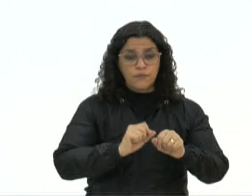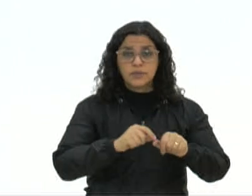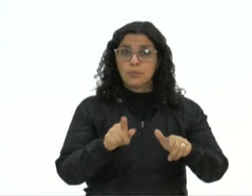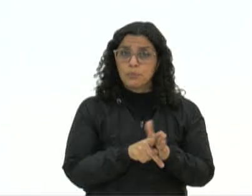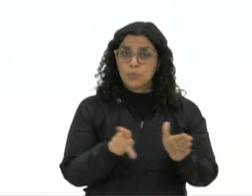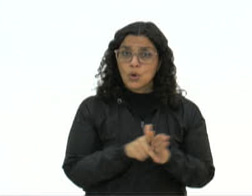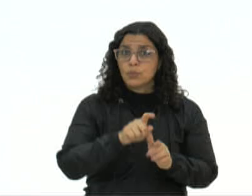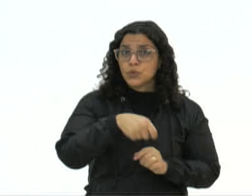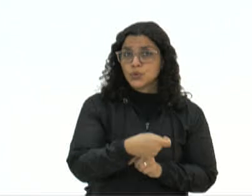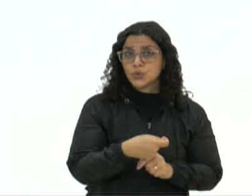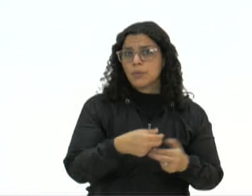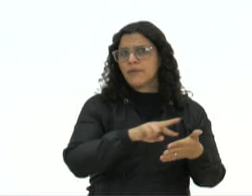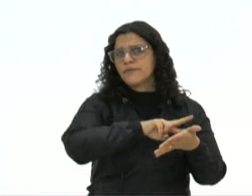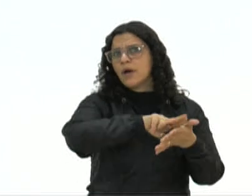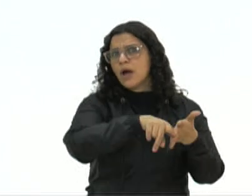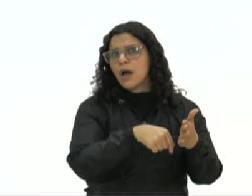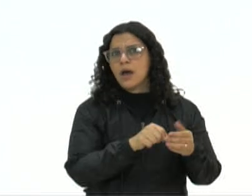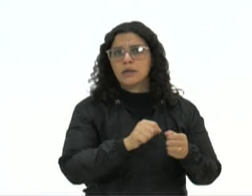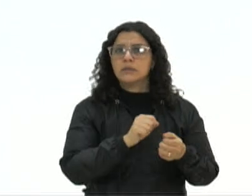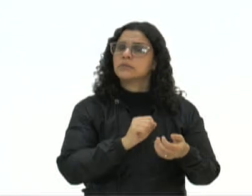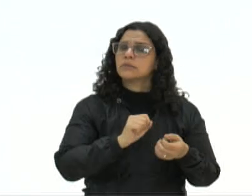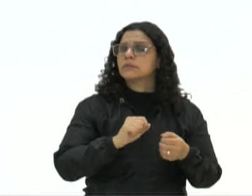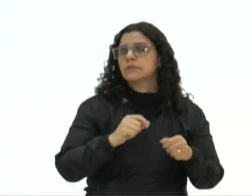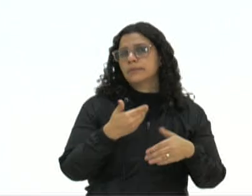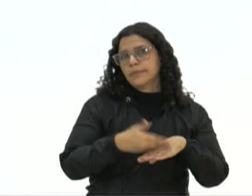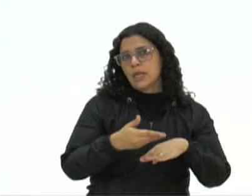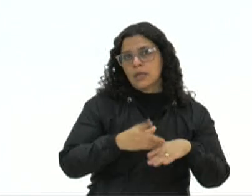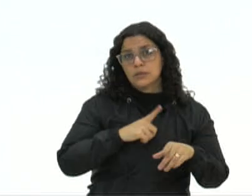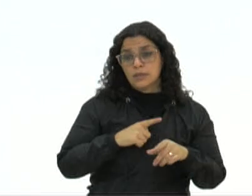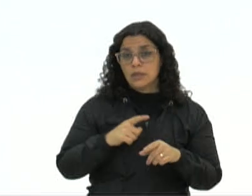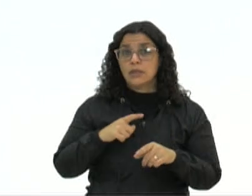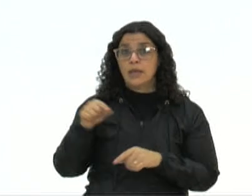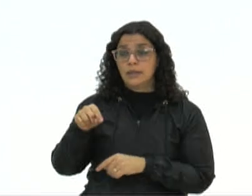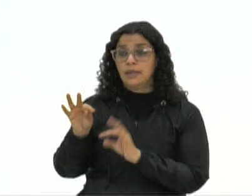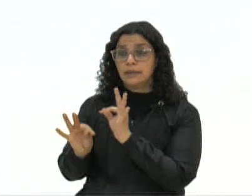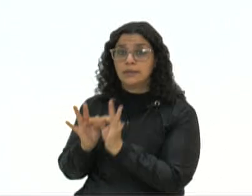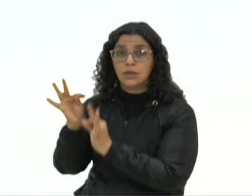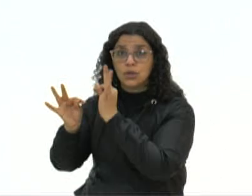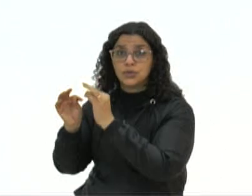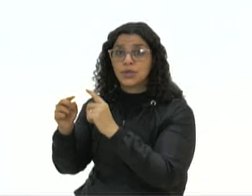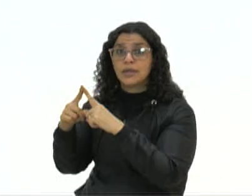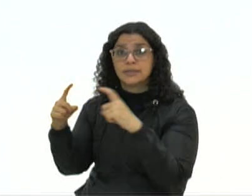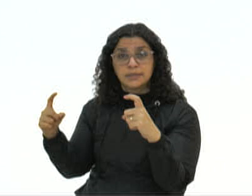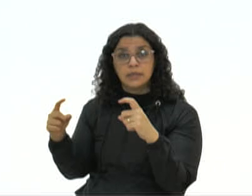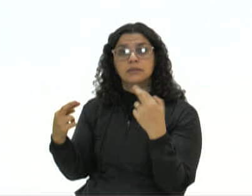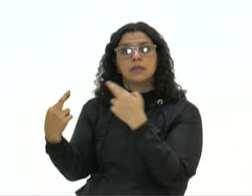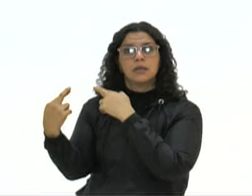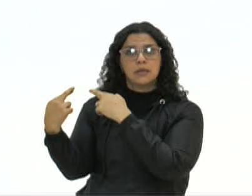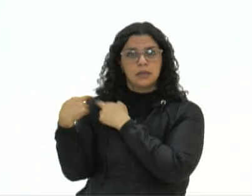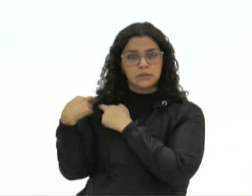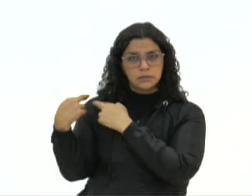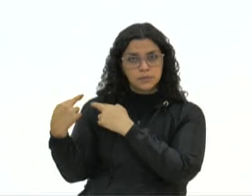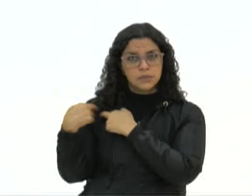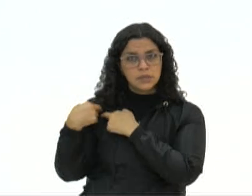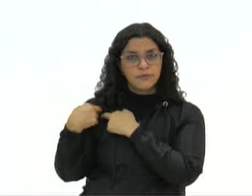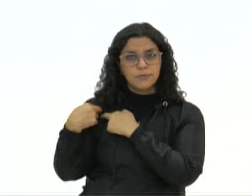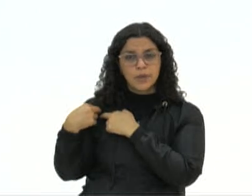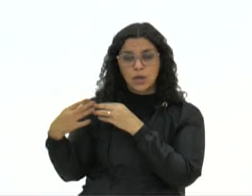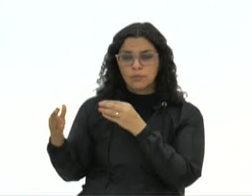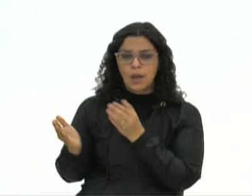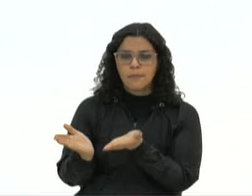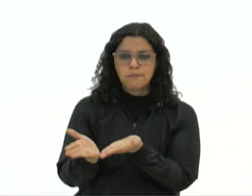realizar relacionadas às mais diversas atividades que nós vimos. E a tecnologia é a ciência responsável por